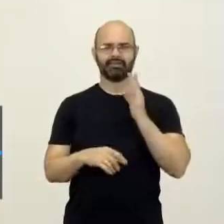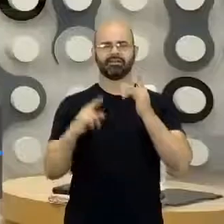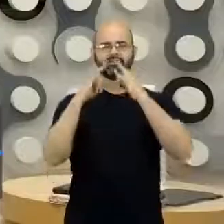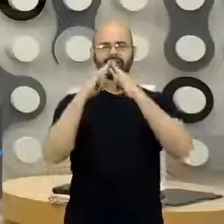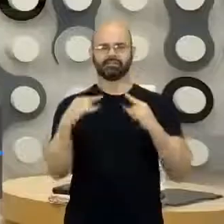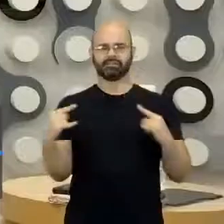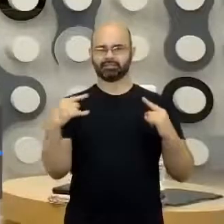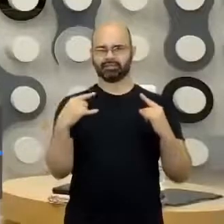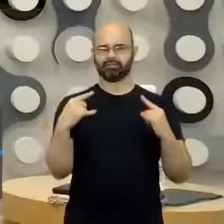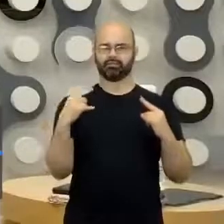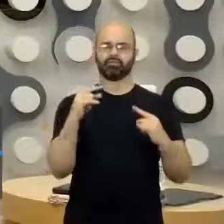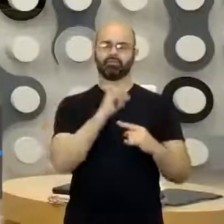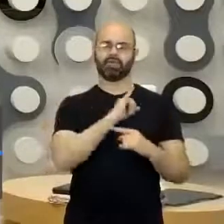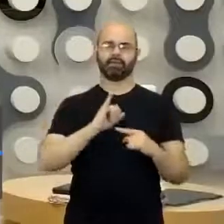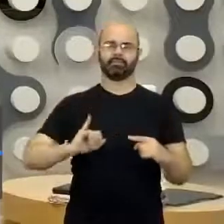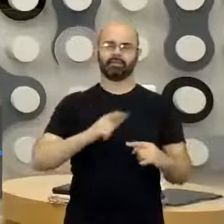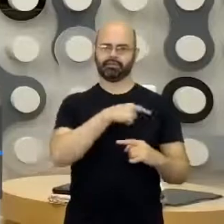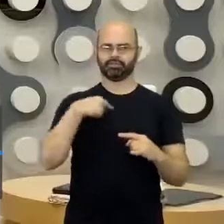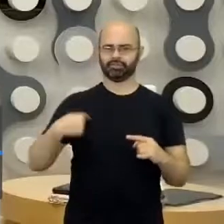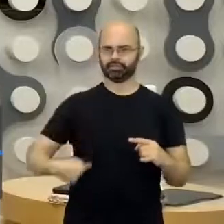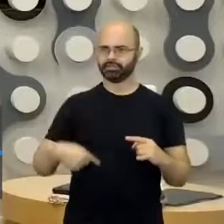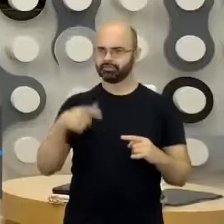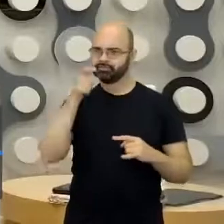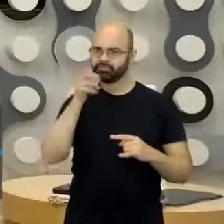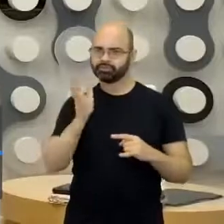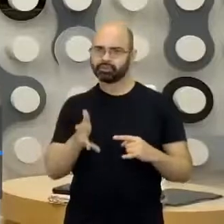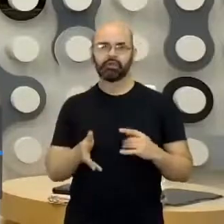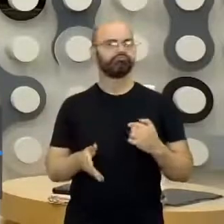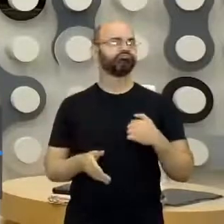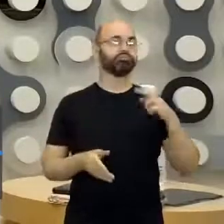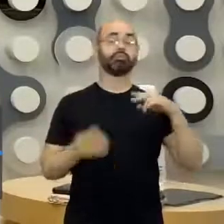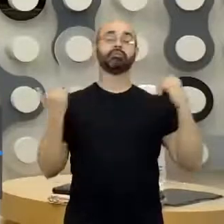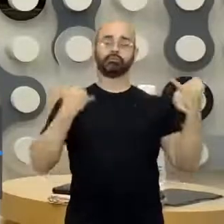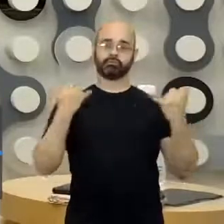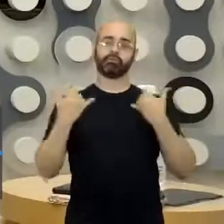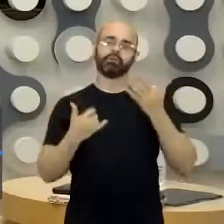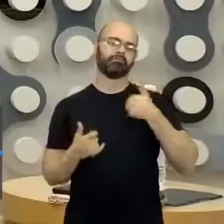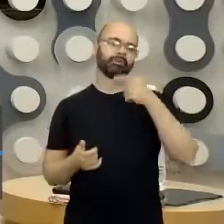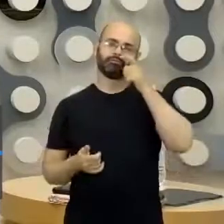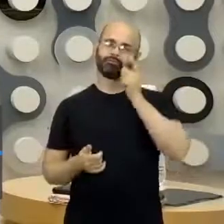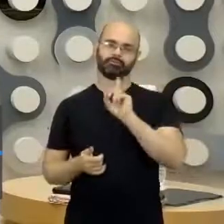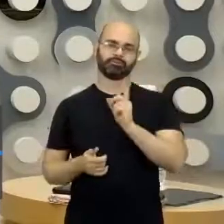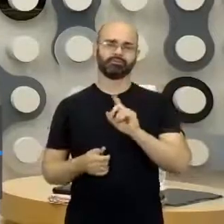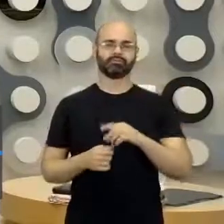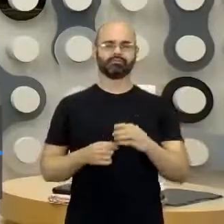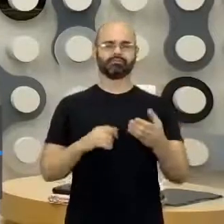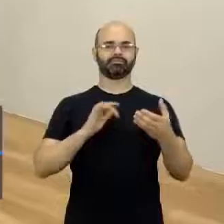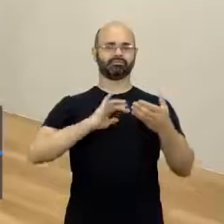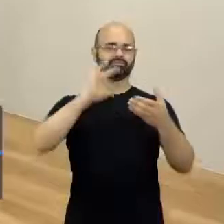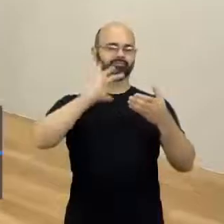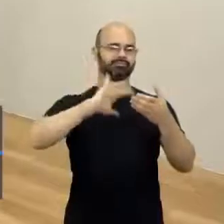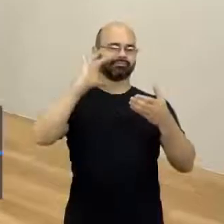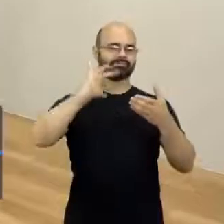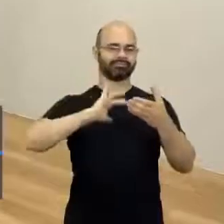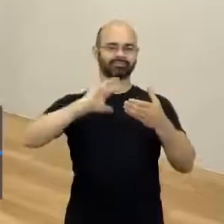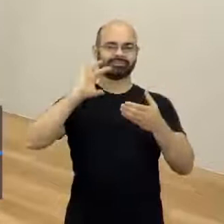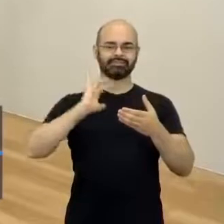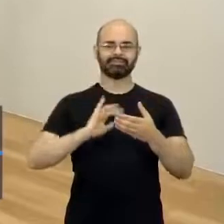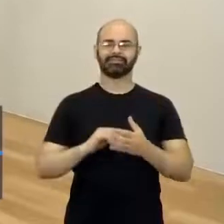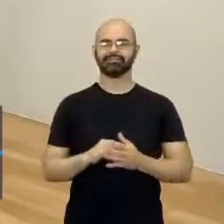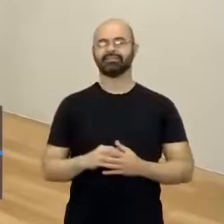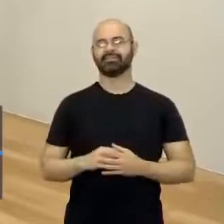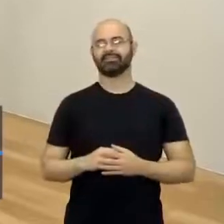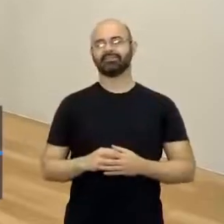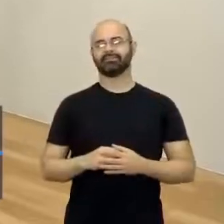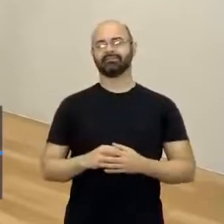alguém, será que já foi assistir? Falar, mas eu não assisti. E aqui não. Aqui é o Circo Imperial da China. Acho que ele veio uma ou duas